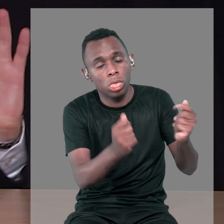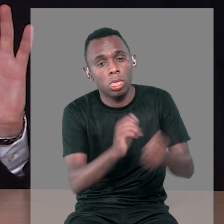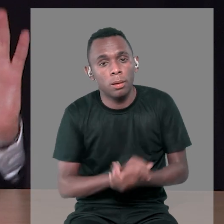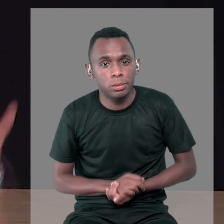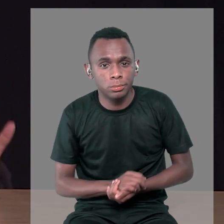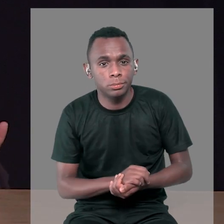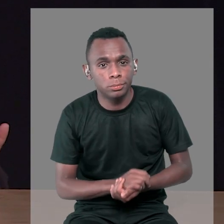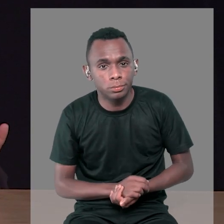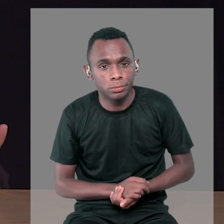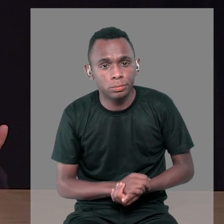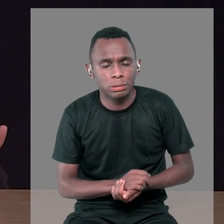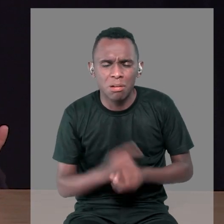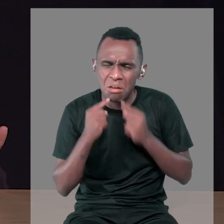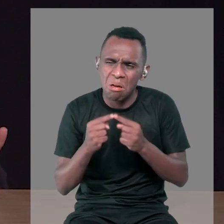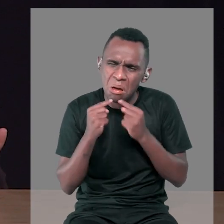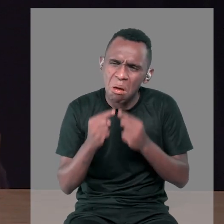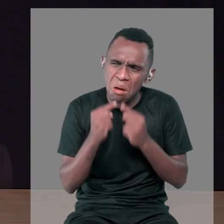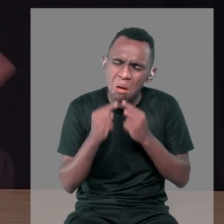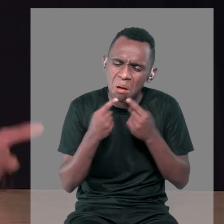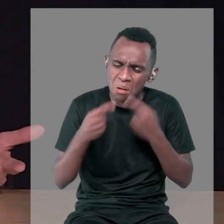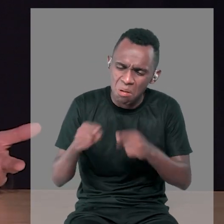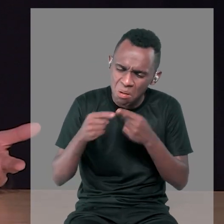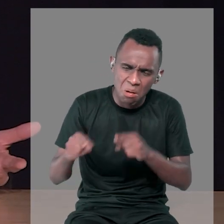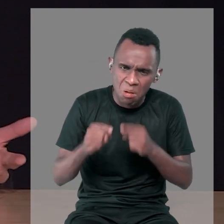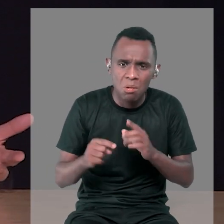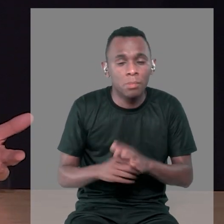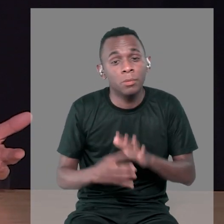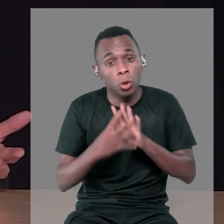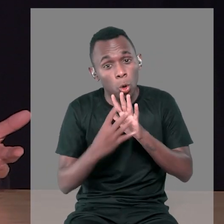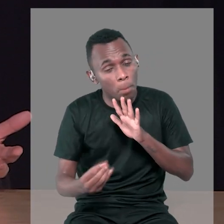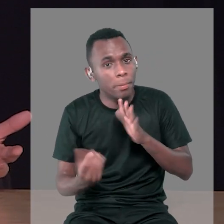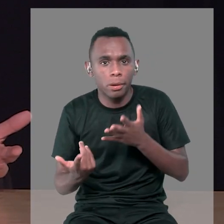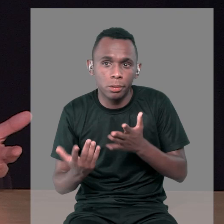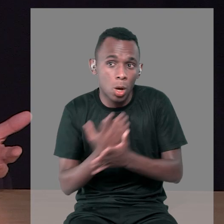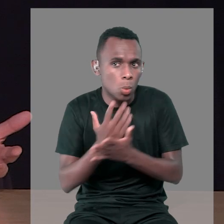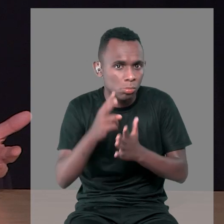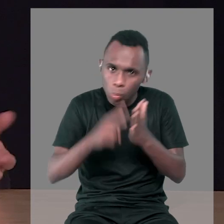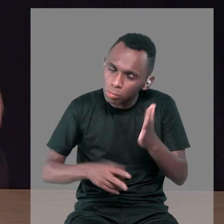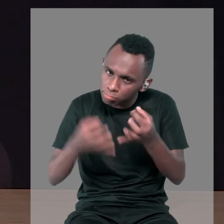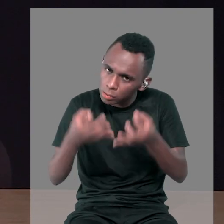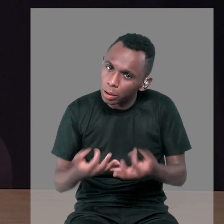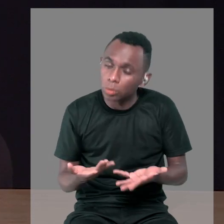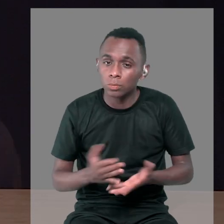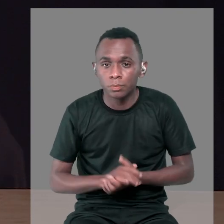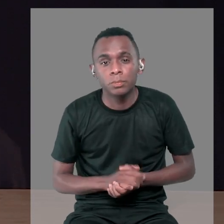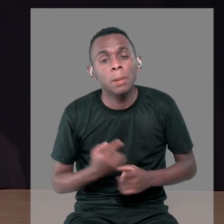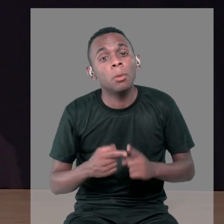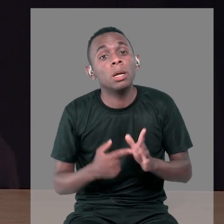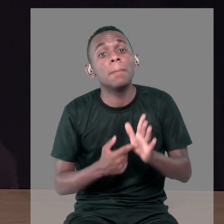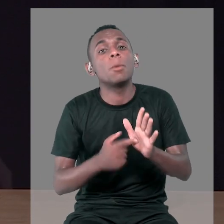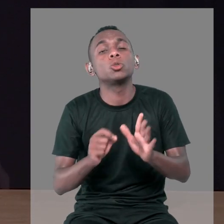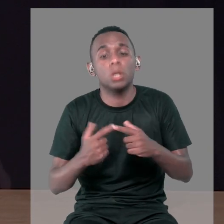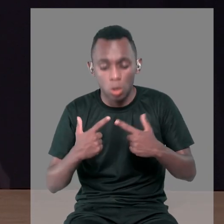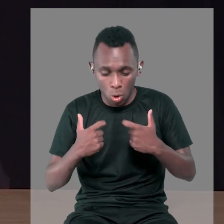Ele foi super criticado por isso. Copiando Aron, é porque não leram direito. Porque ele diz, olha, num